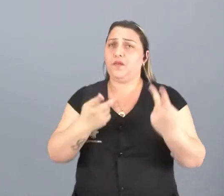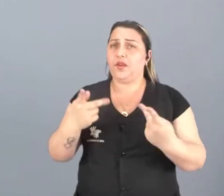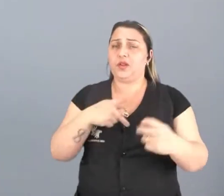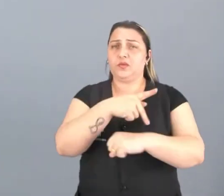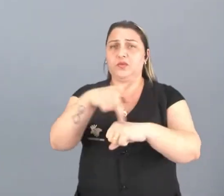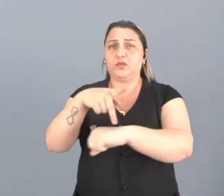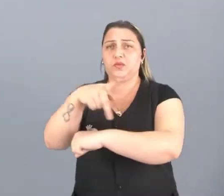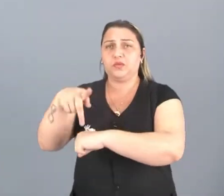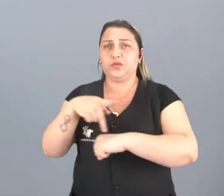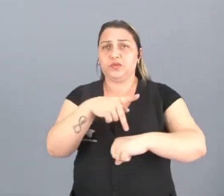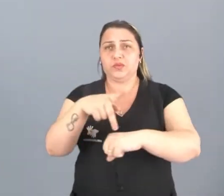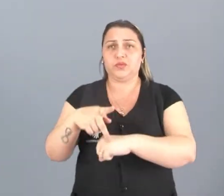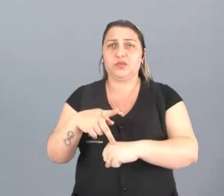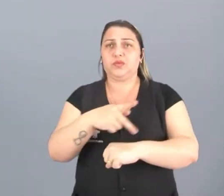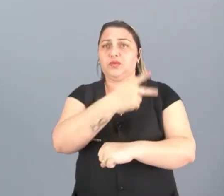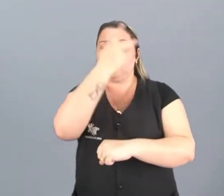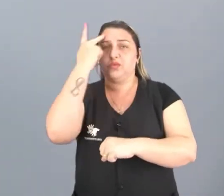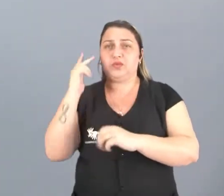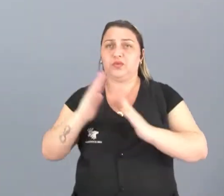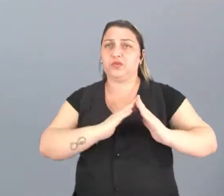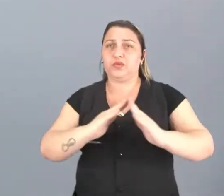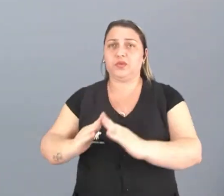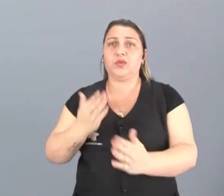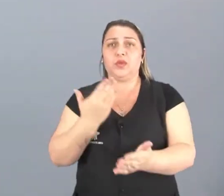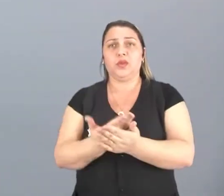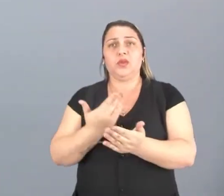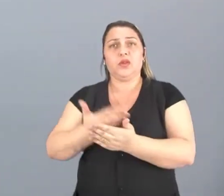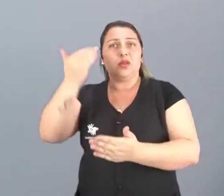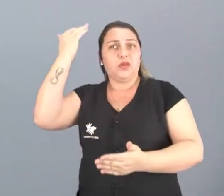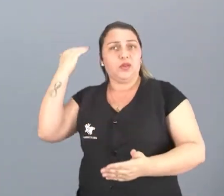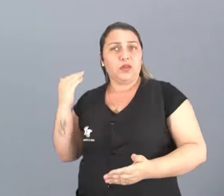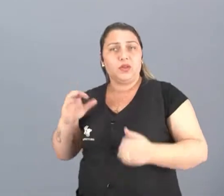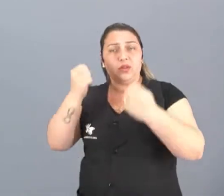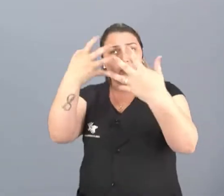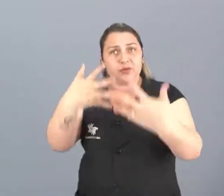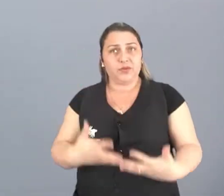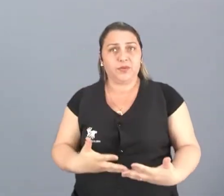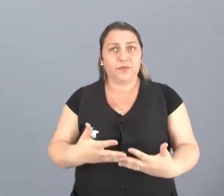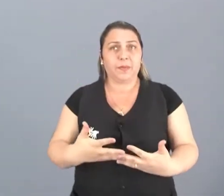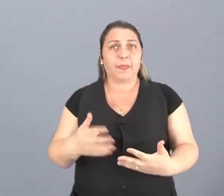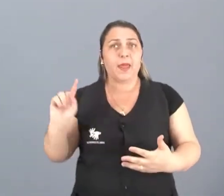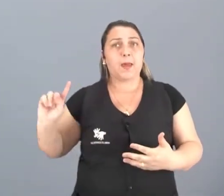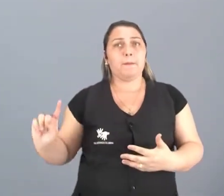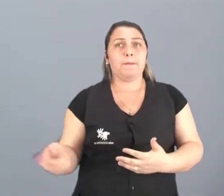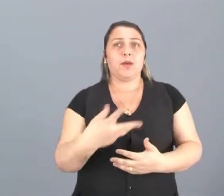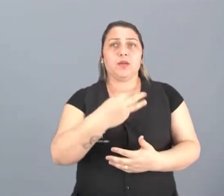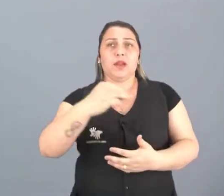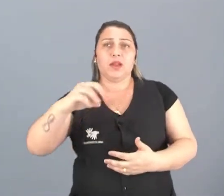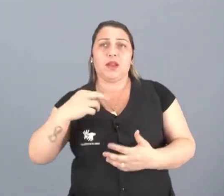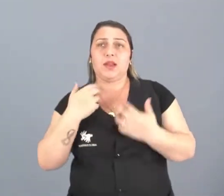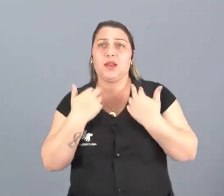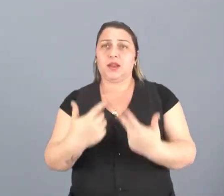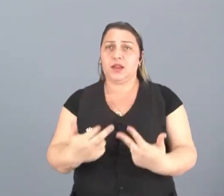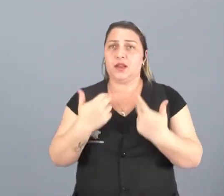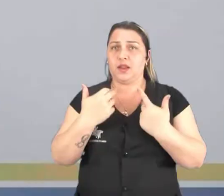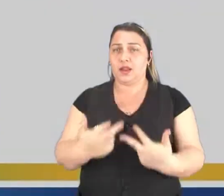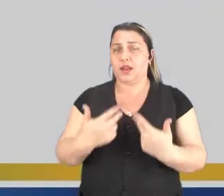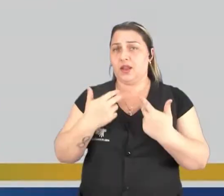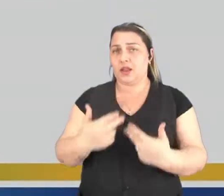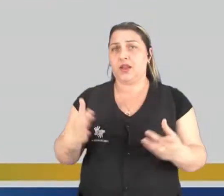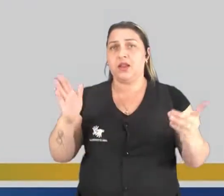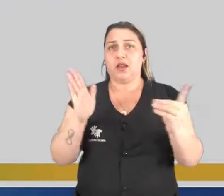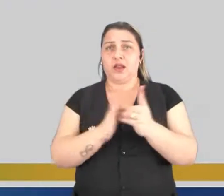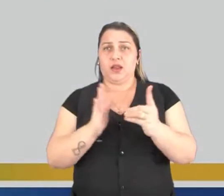de milhões de habitantes? Na aula passada a gente comentou sobre isso, Cerca de 1.300 línguas ou dialetos